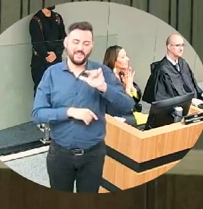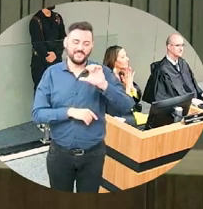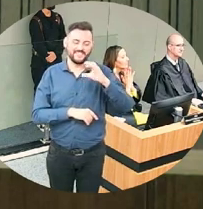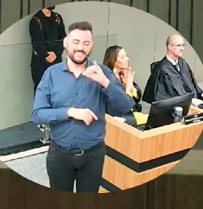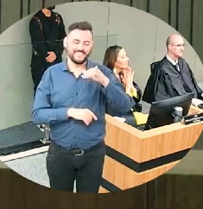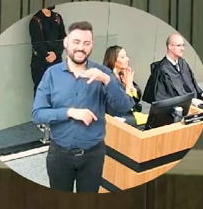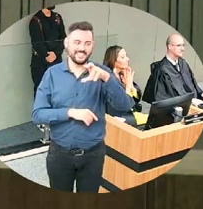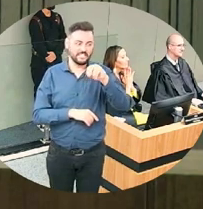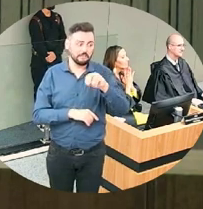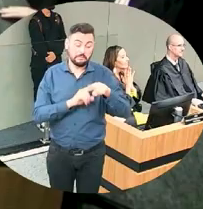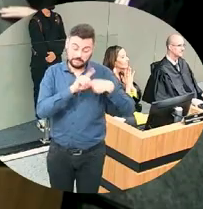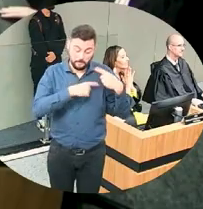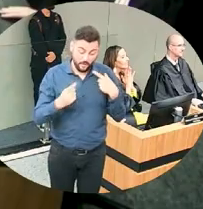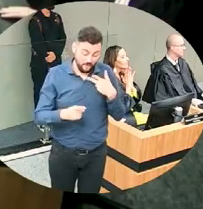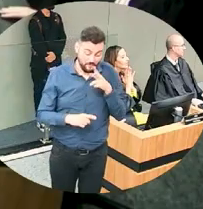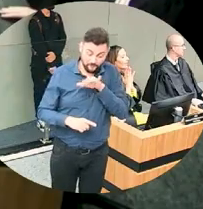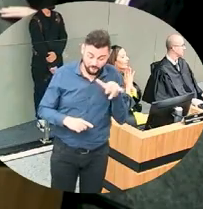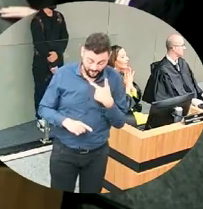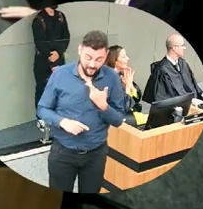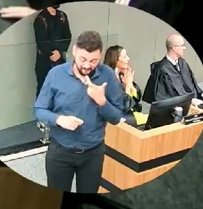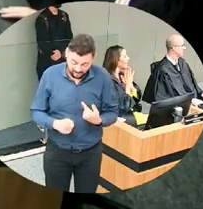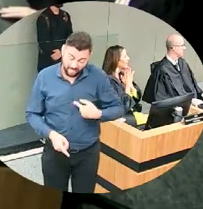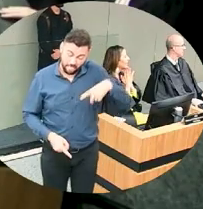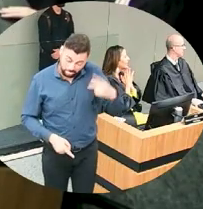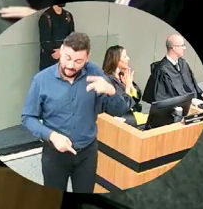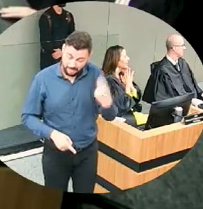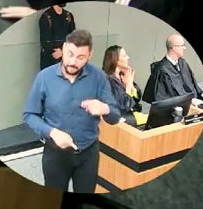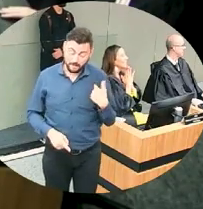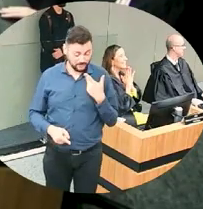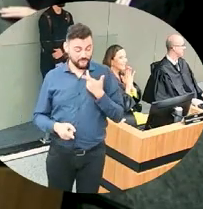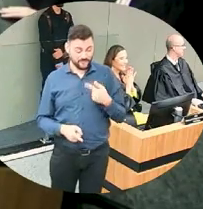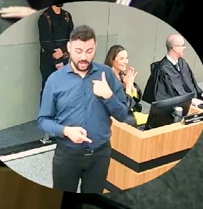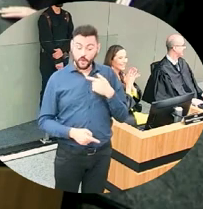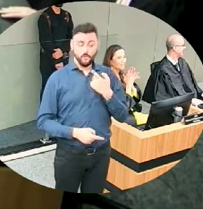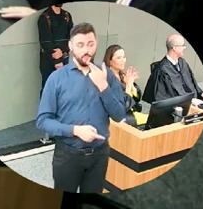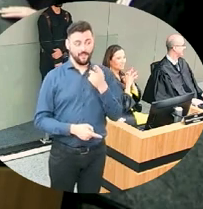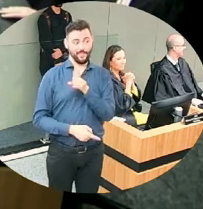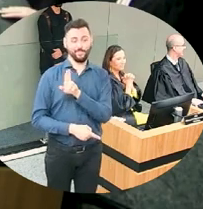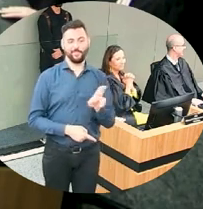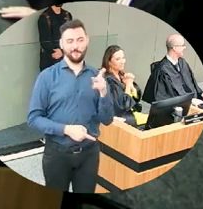vai me dar uma brunca porque eu citei o nome dele aqui eu já